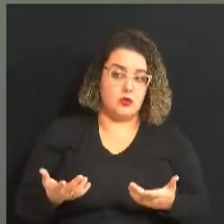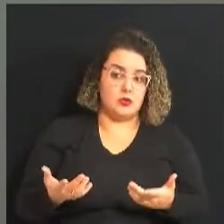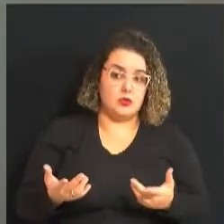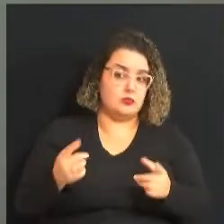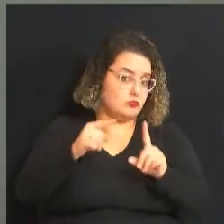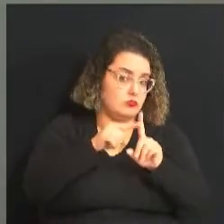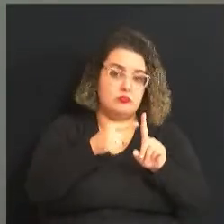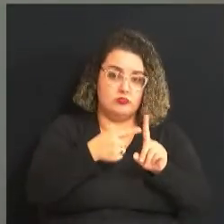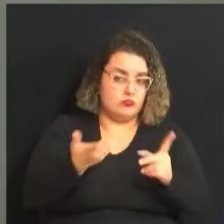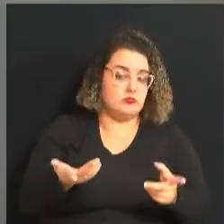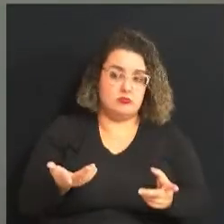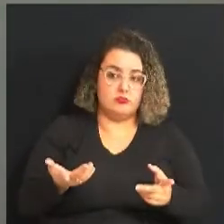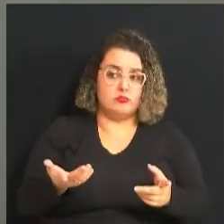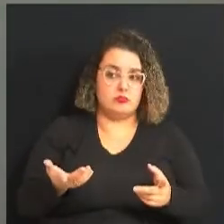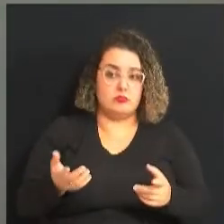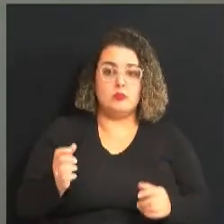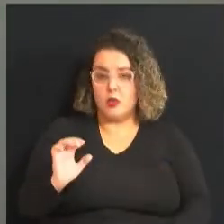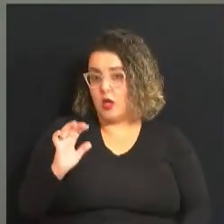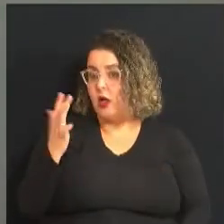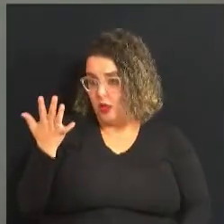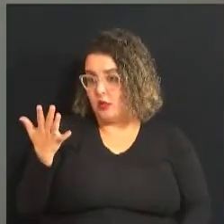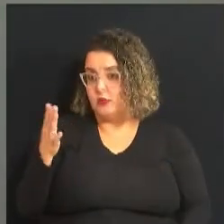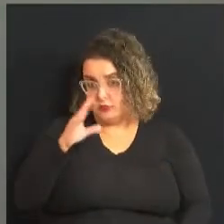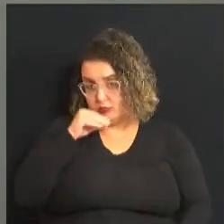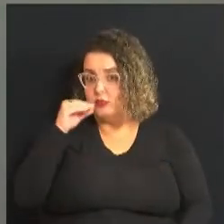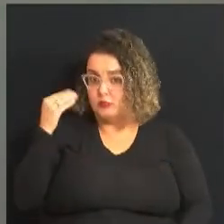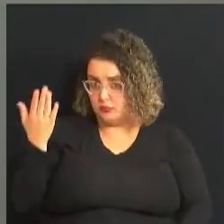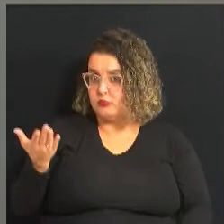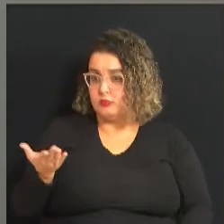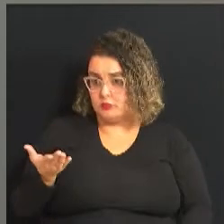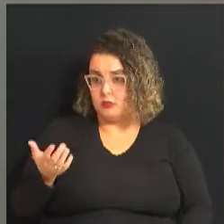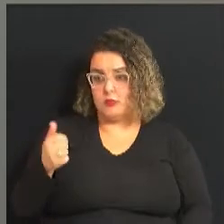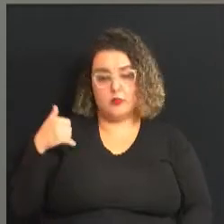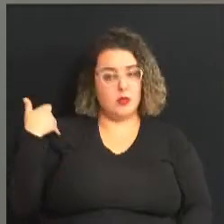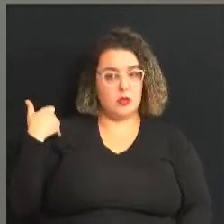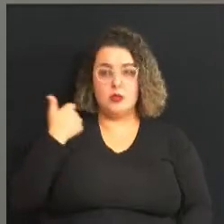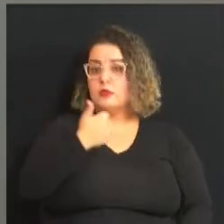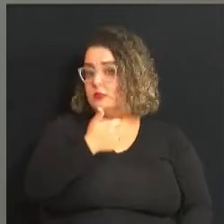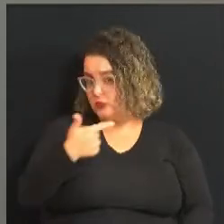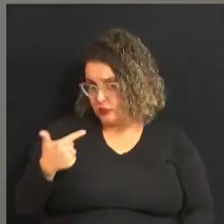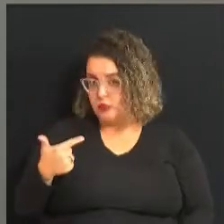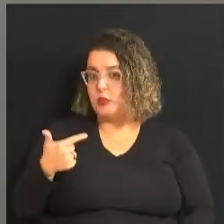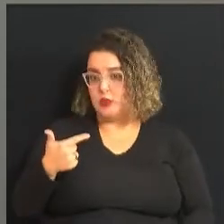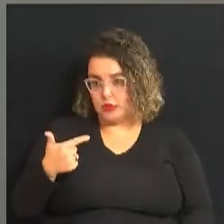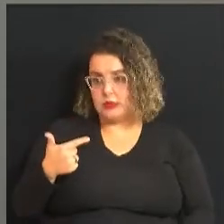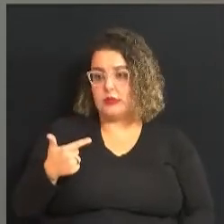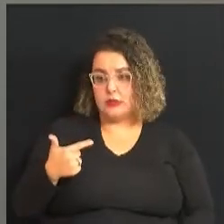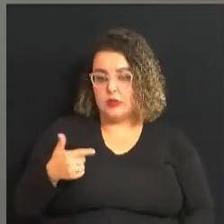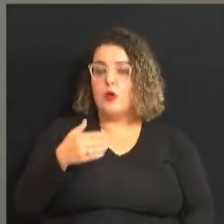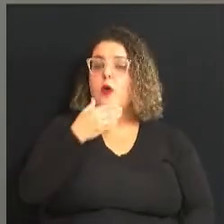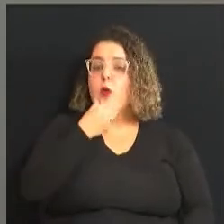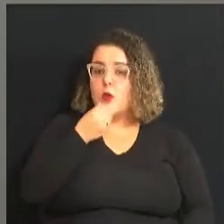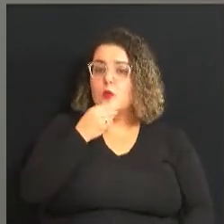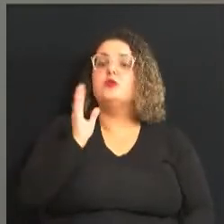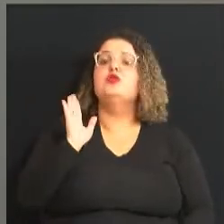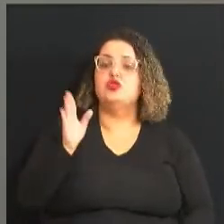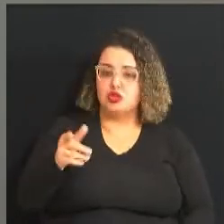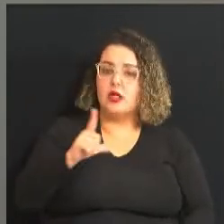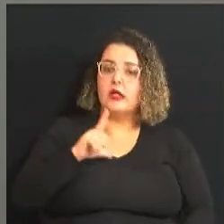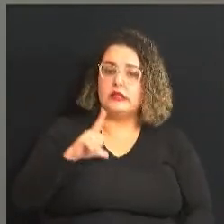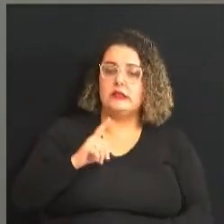engravidar. E isso também acontece aí na adolescência. Lá para os seus 12 anos, o menino ele já tem espermatozoide o